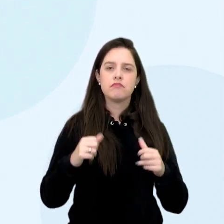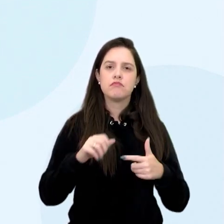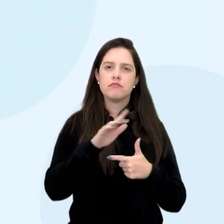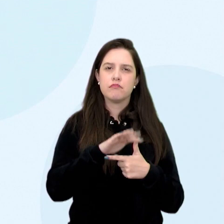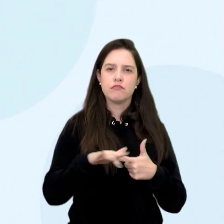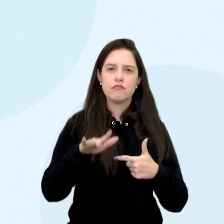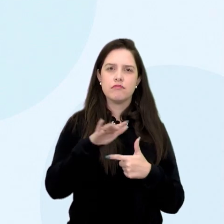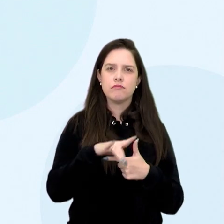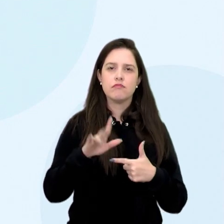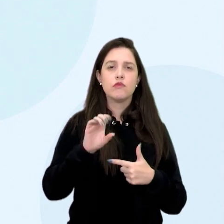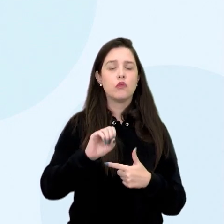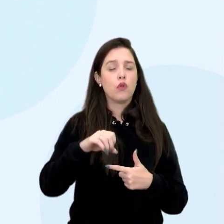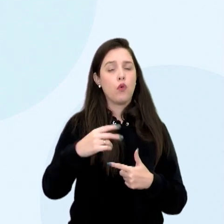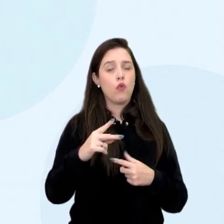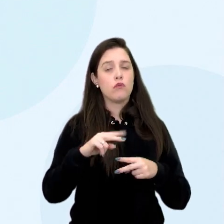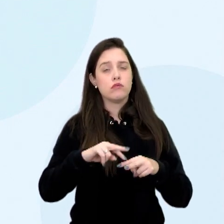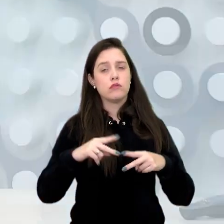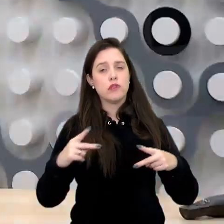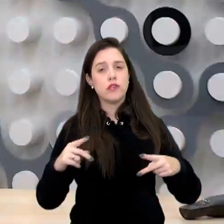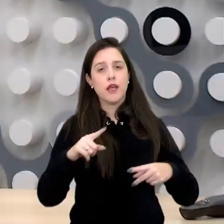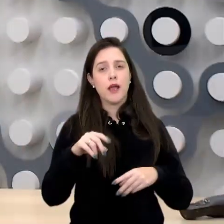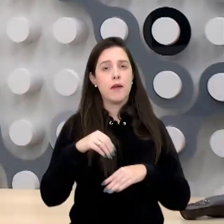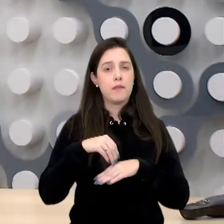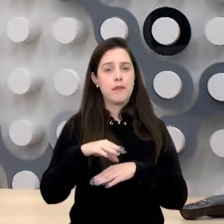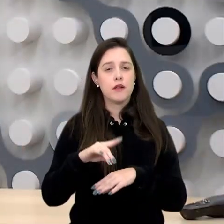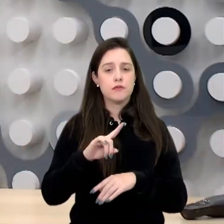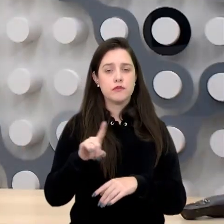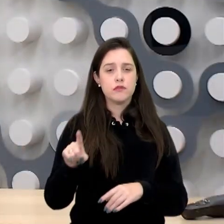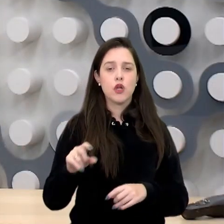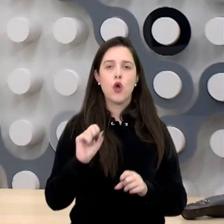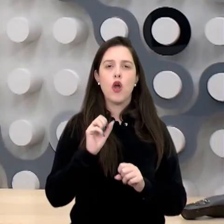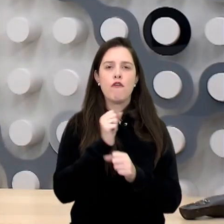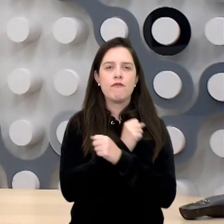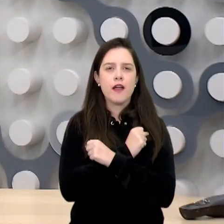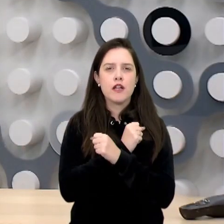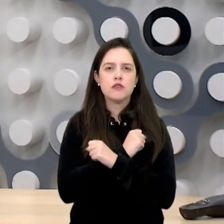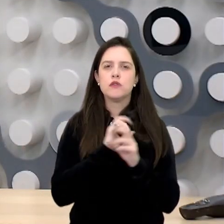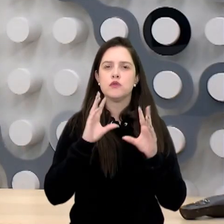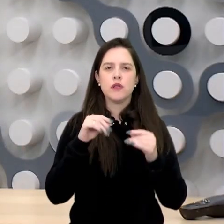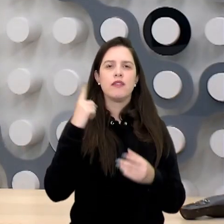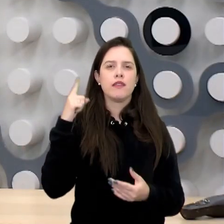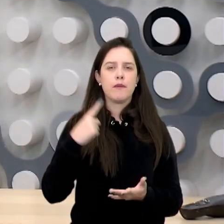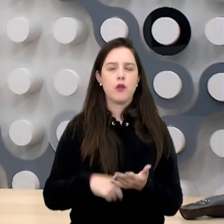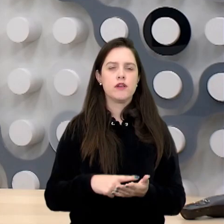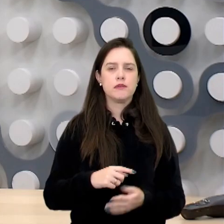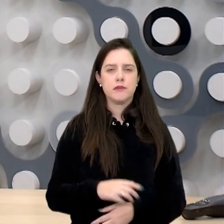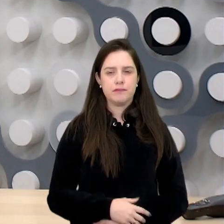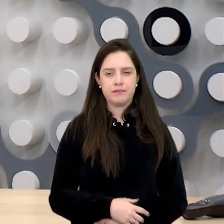Code ou no link que aparece aí na tela para vocês. Um forte abraço a todos e até a próxima.